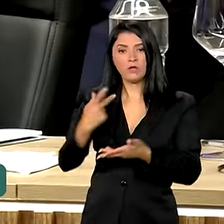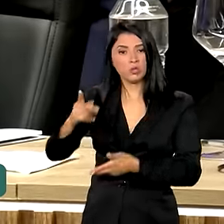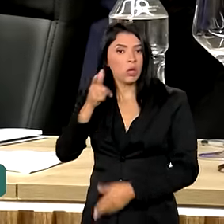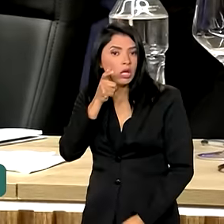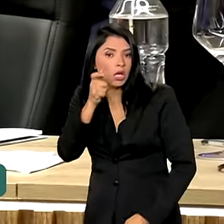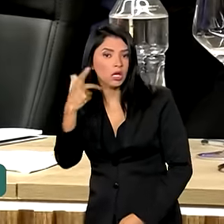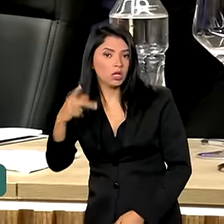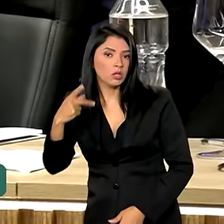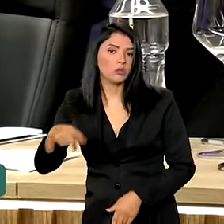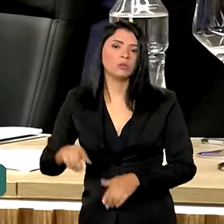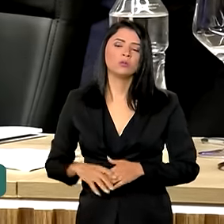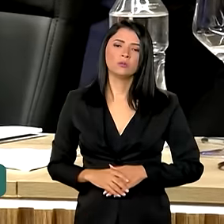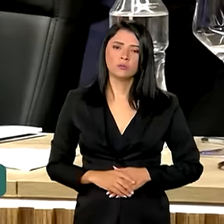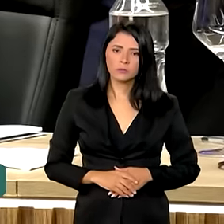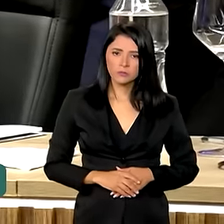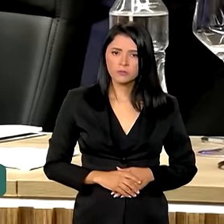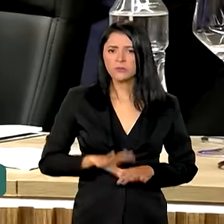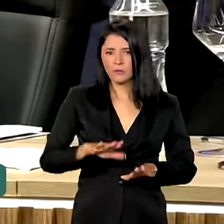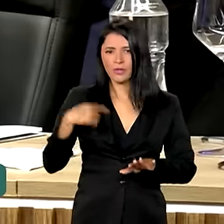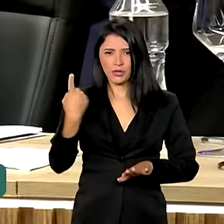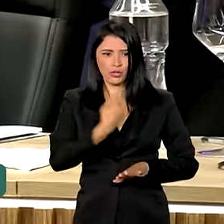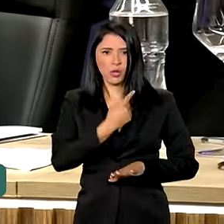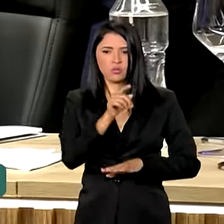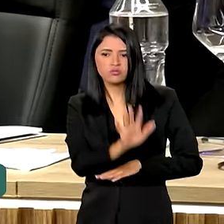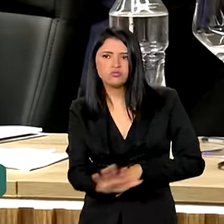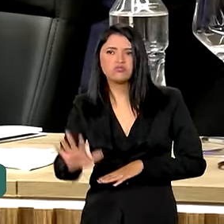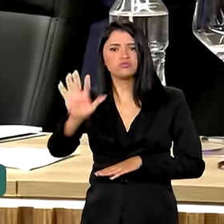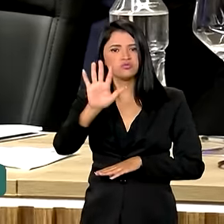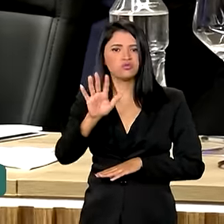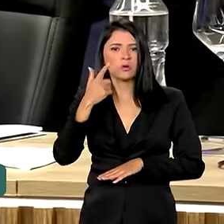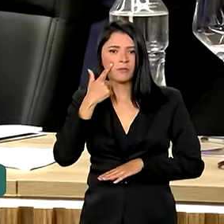interesses reacionários. Enquanto nossa região